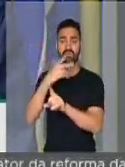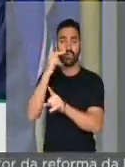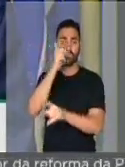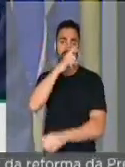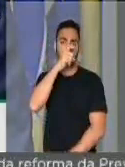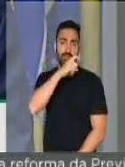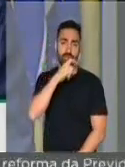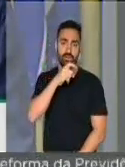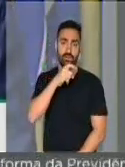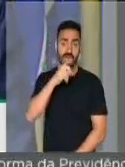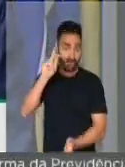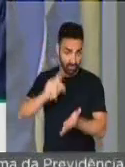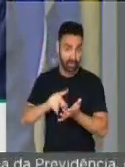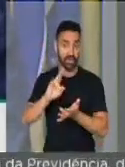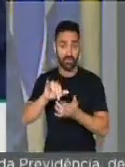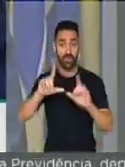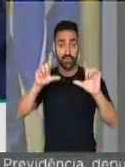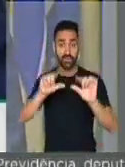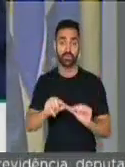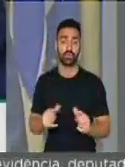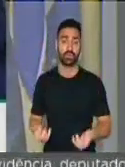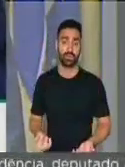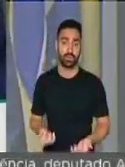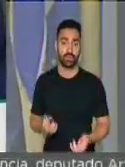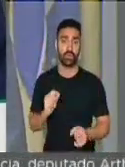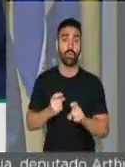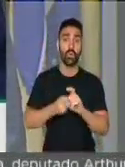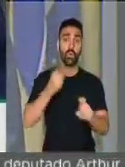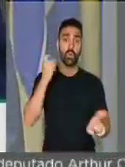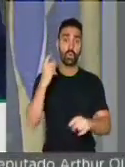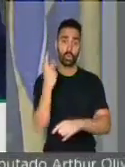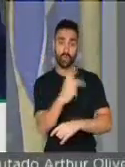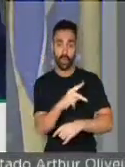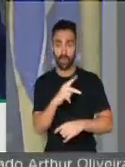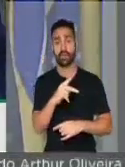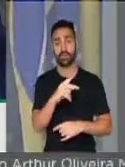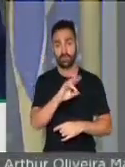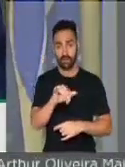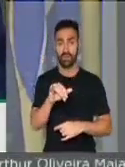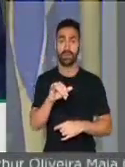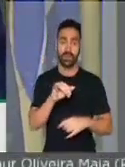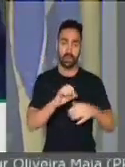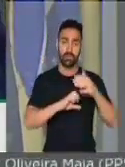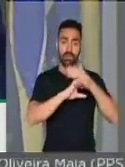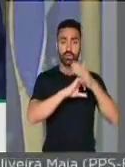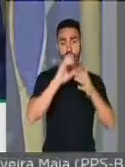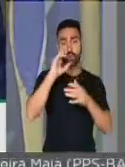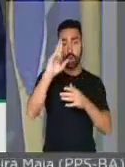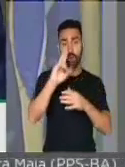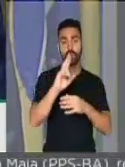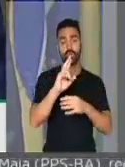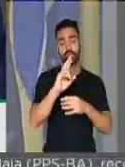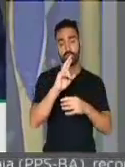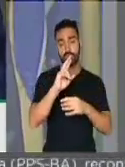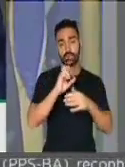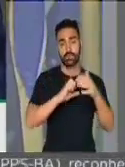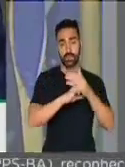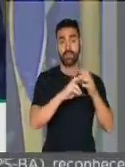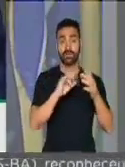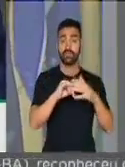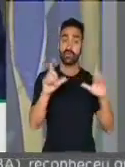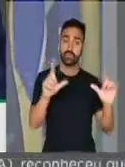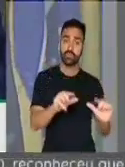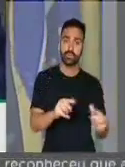Vai diminuir um pouco, e é justo, o lucro dos produtores. Aliás, nós não estamos aqui para defender